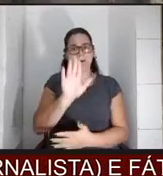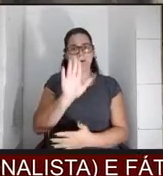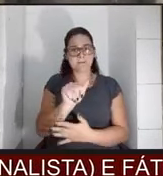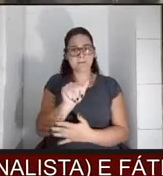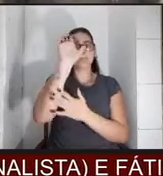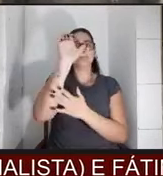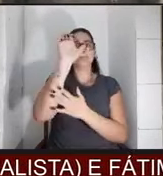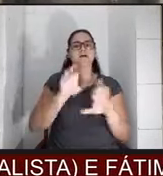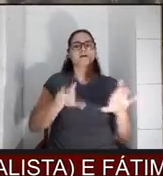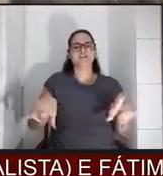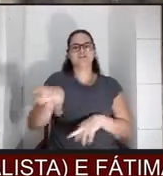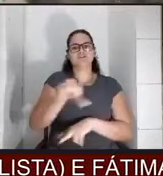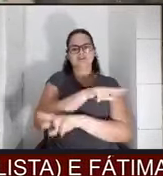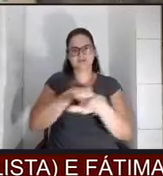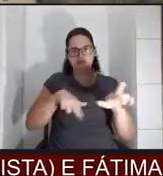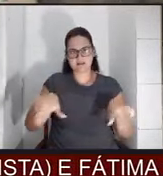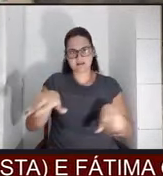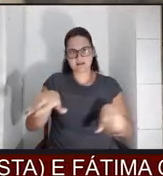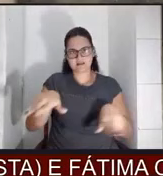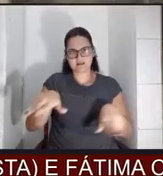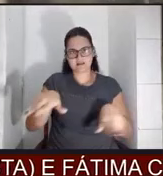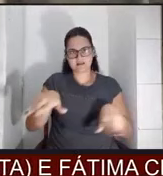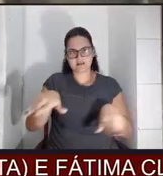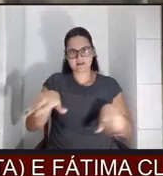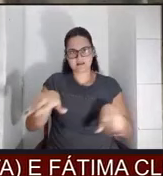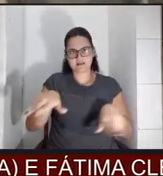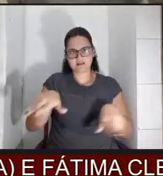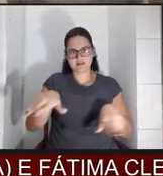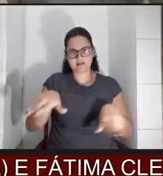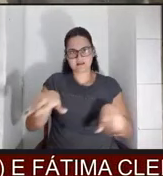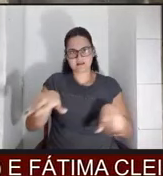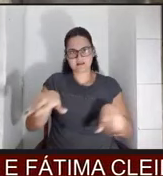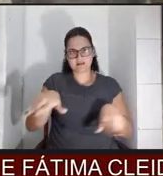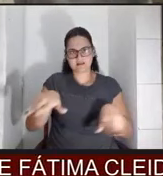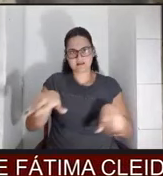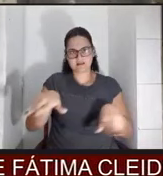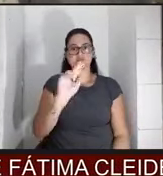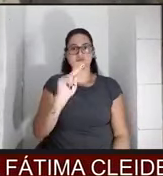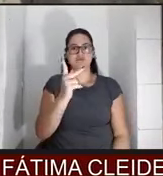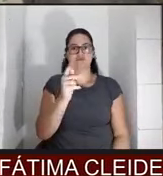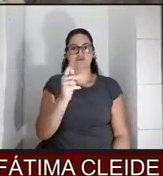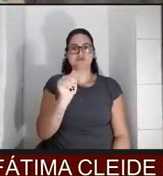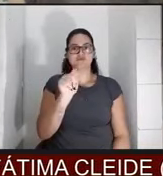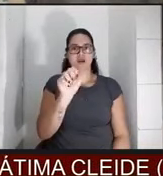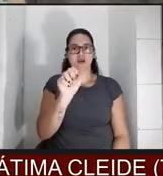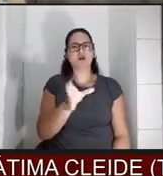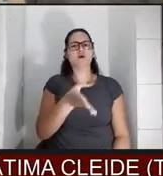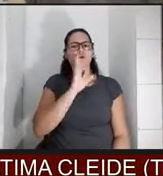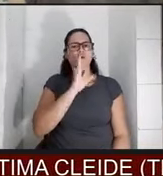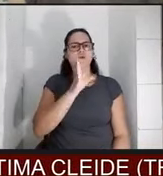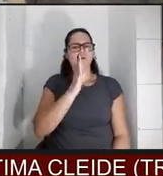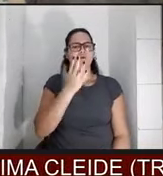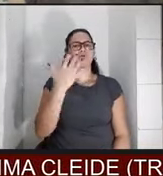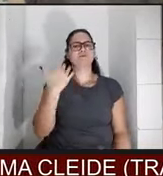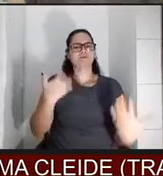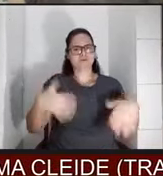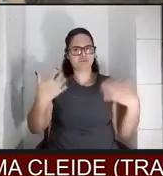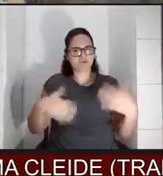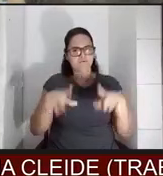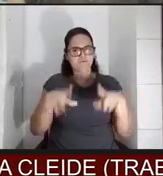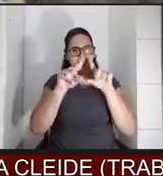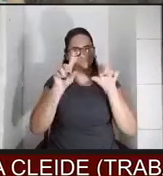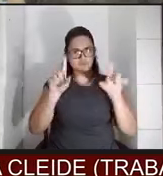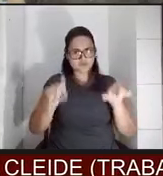O outro convidado é o Marcelo Chagas, também bastante conhecido dos funcionários,